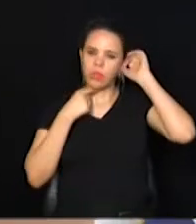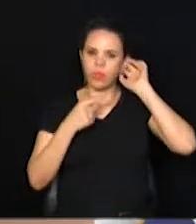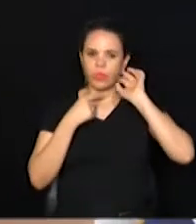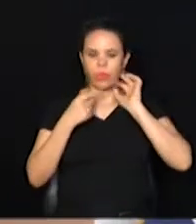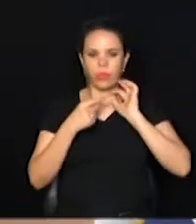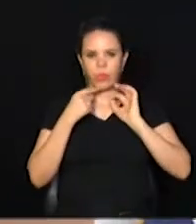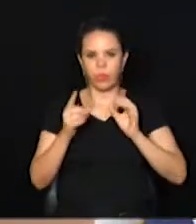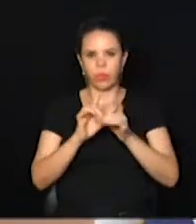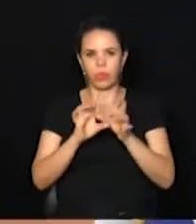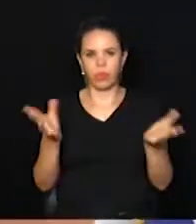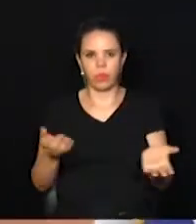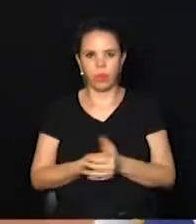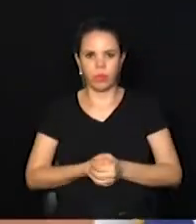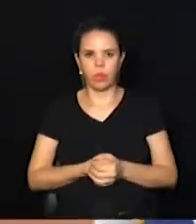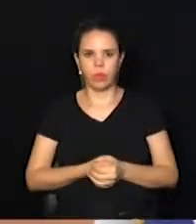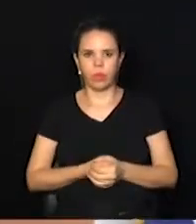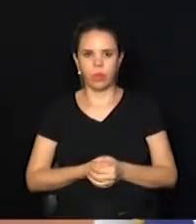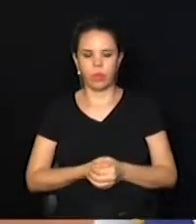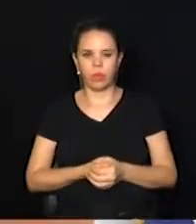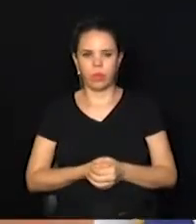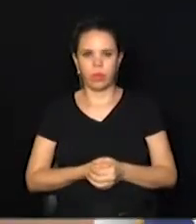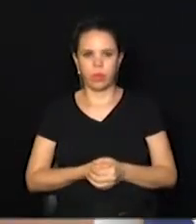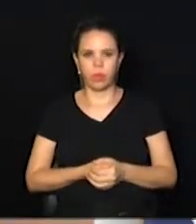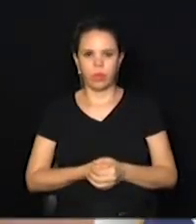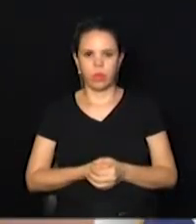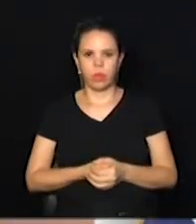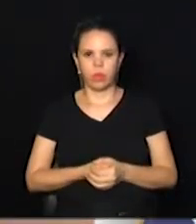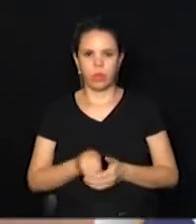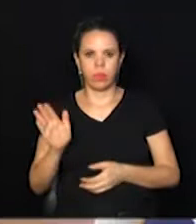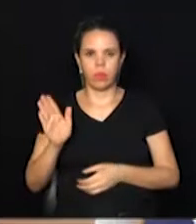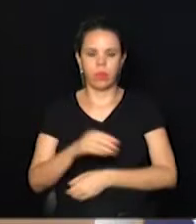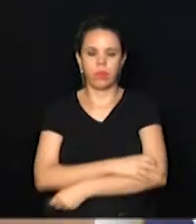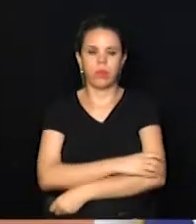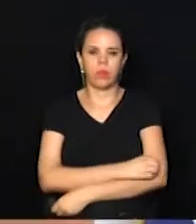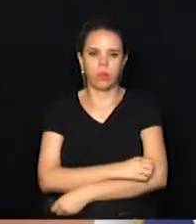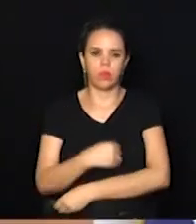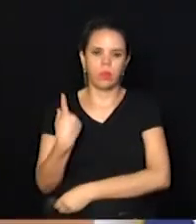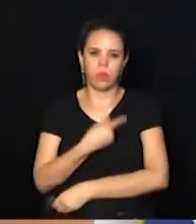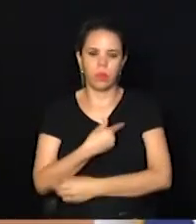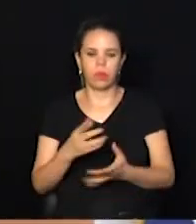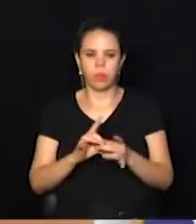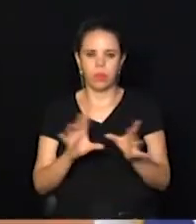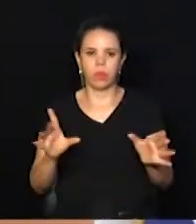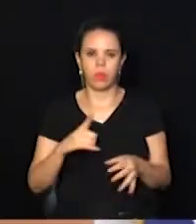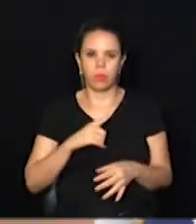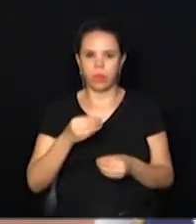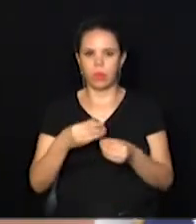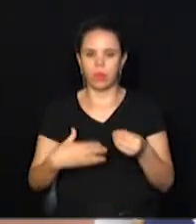a democracia. A democracia eleitoral. Para nós, democracia tem